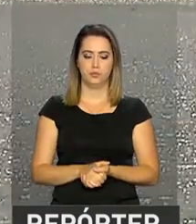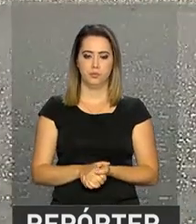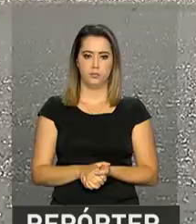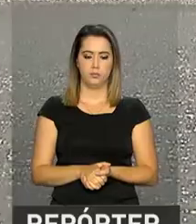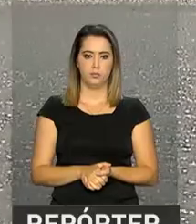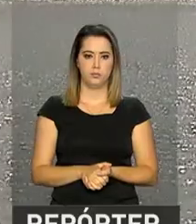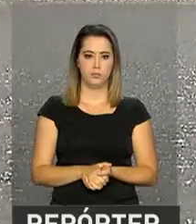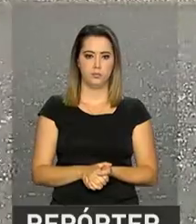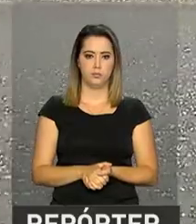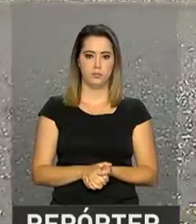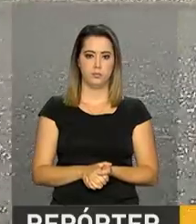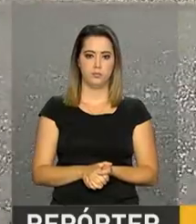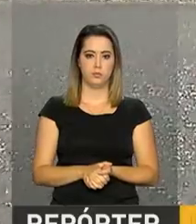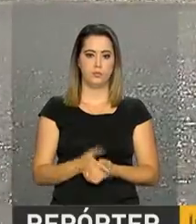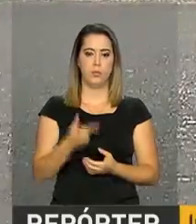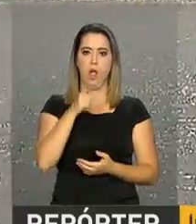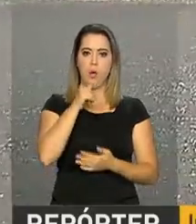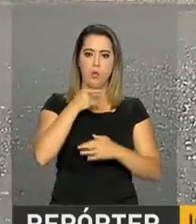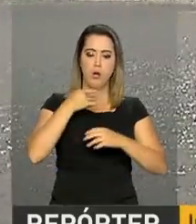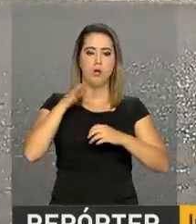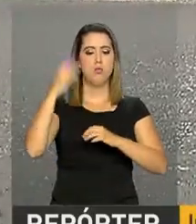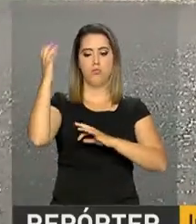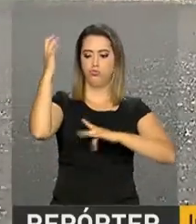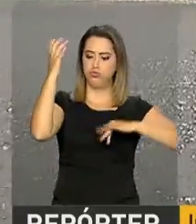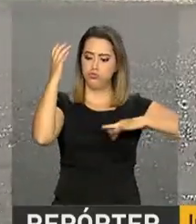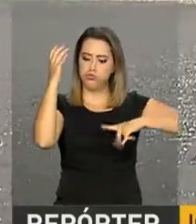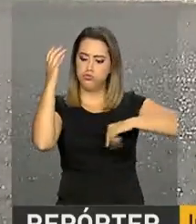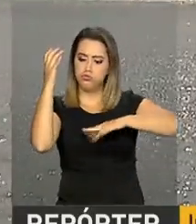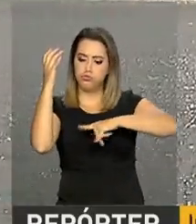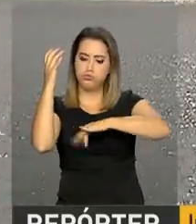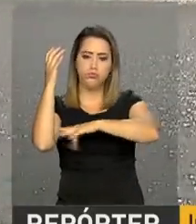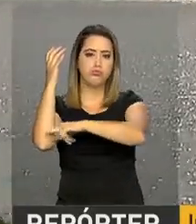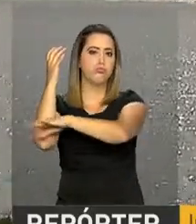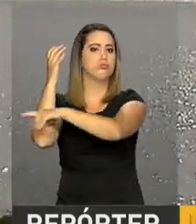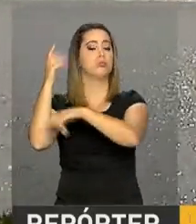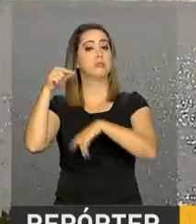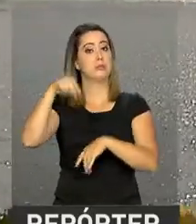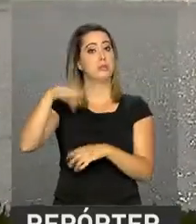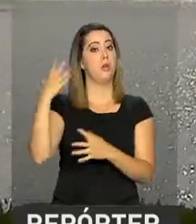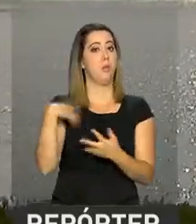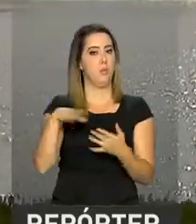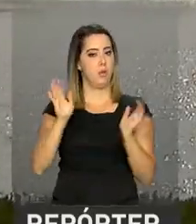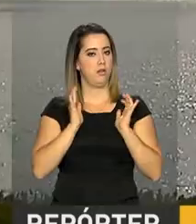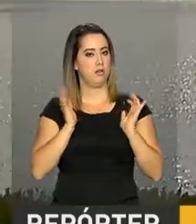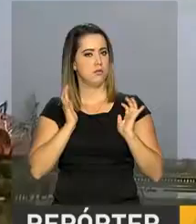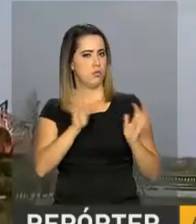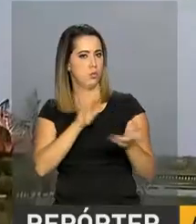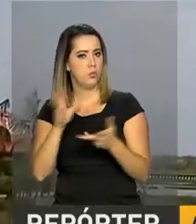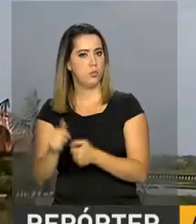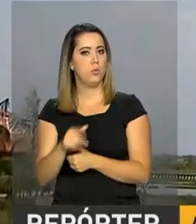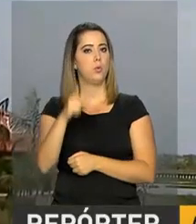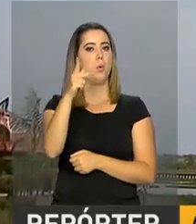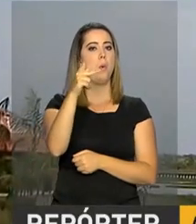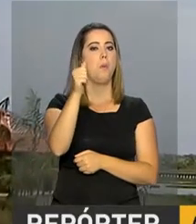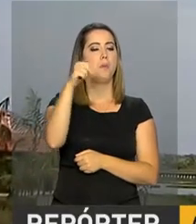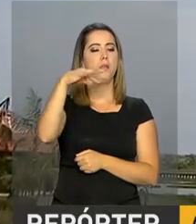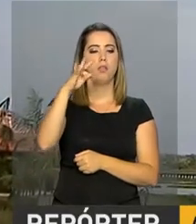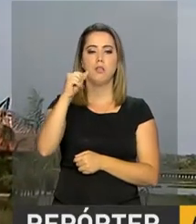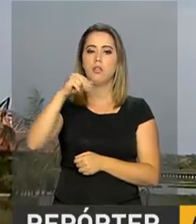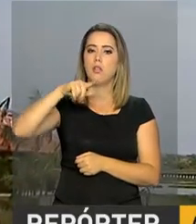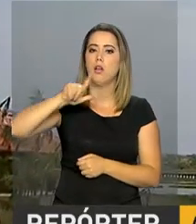maior planície inundável do planeta patrimônio natural do mundo o pantanal é um bioma único